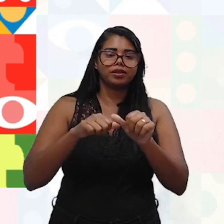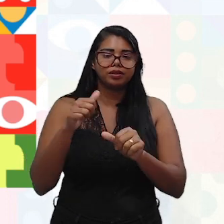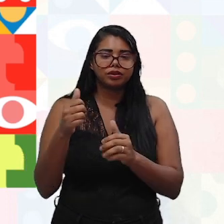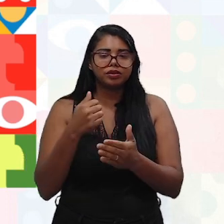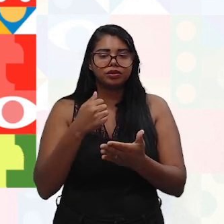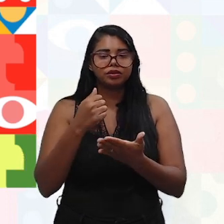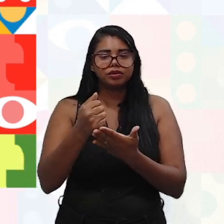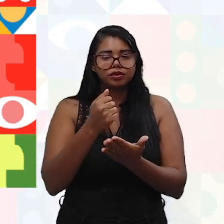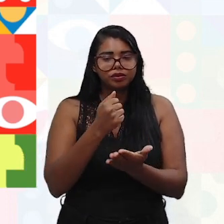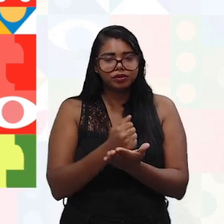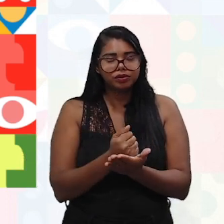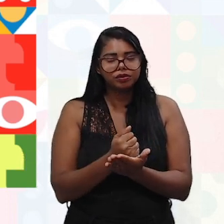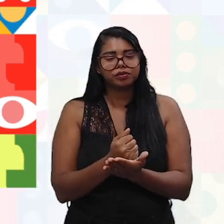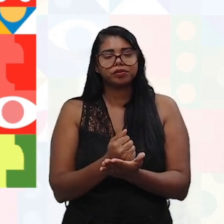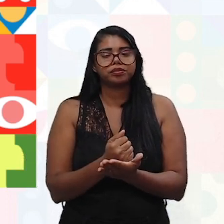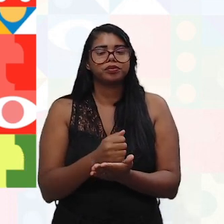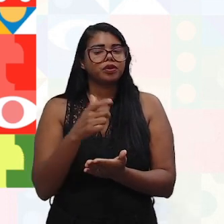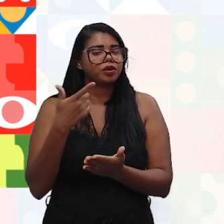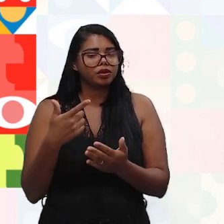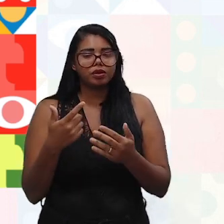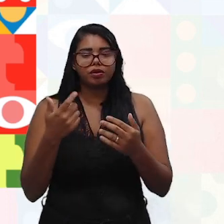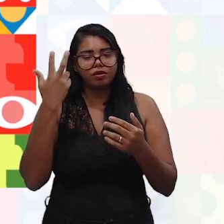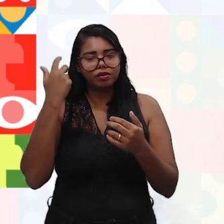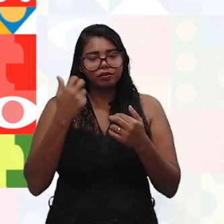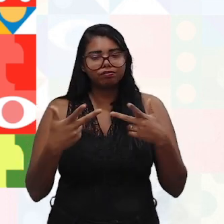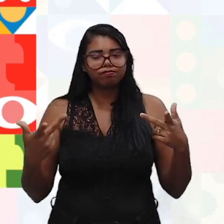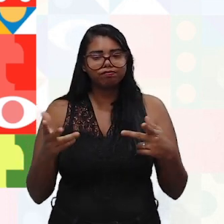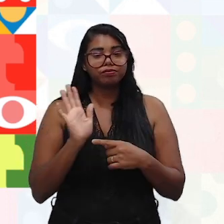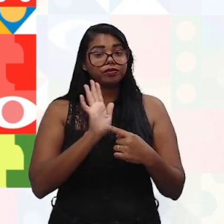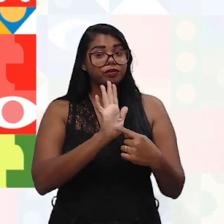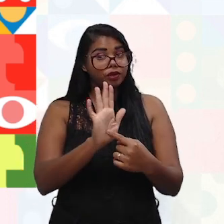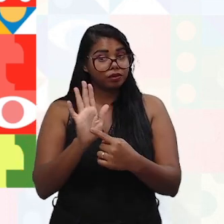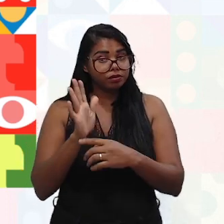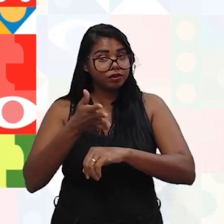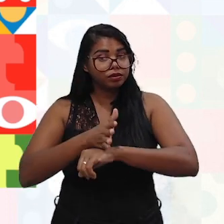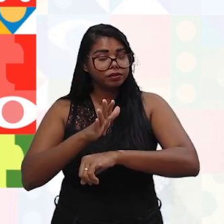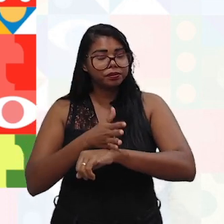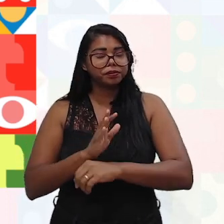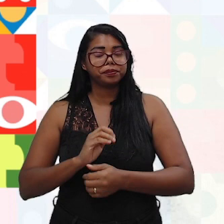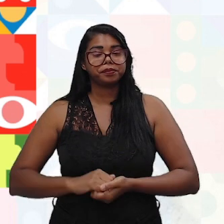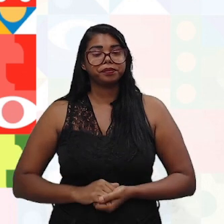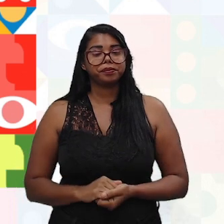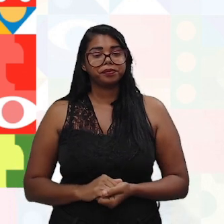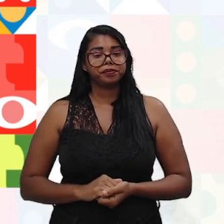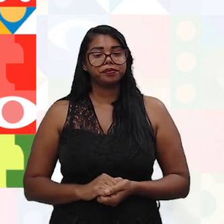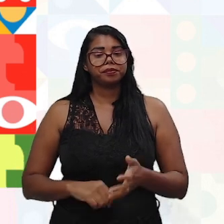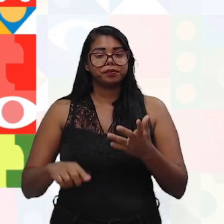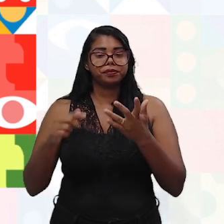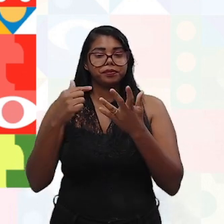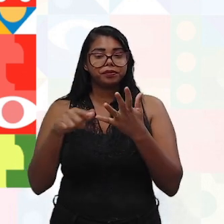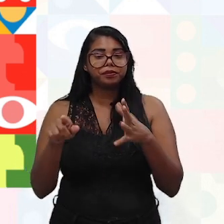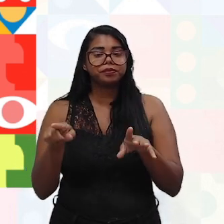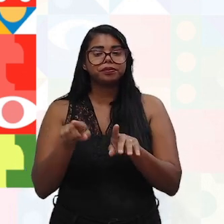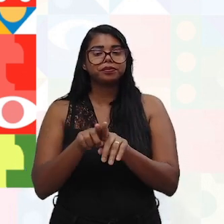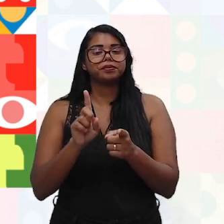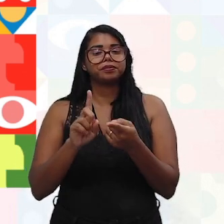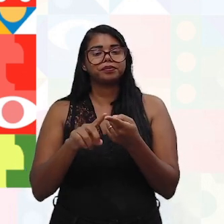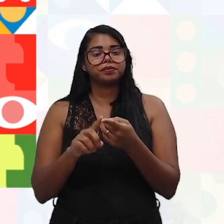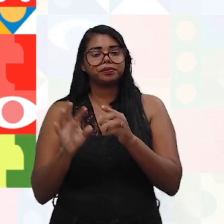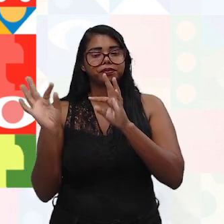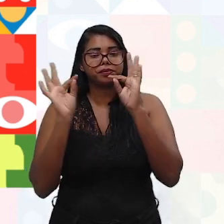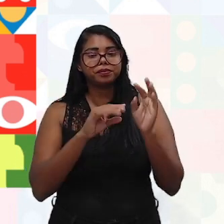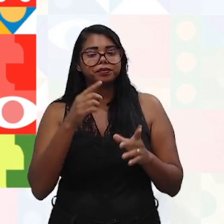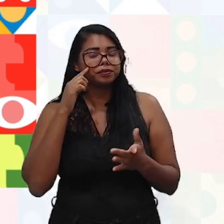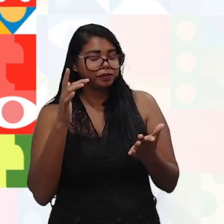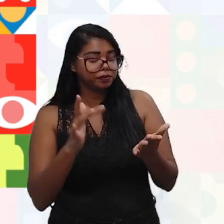seria conservação. Não é a mesma coisa, aí eu vou te mostrar, tá bom? Outro ponto que a gente vai ver rapidamente no